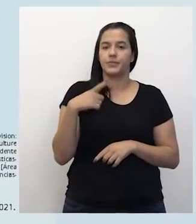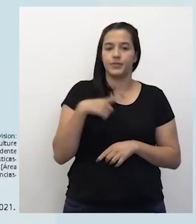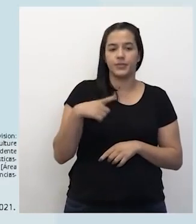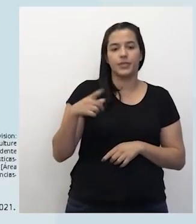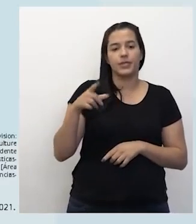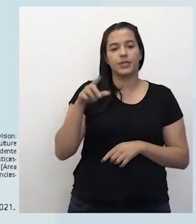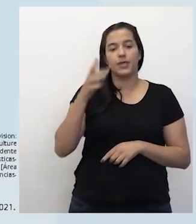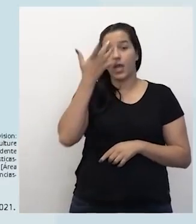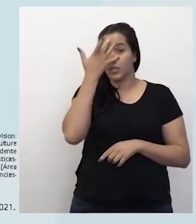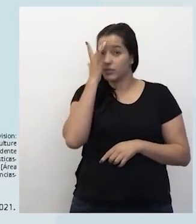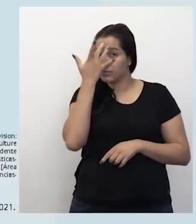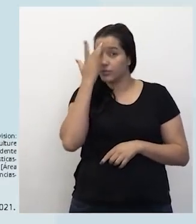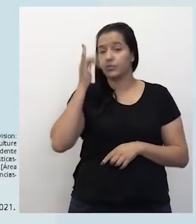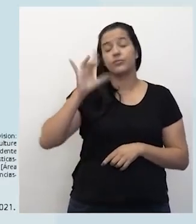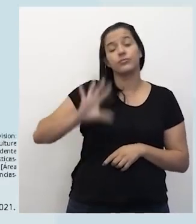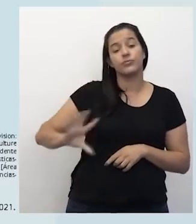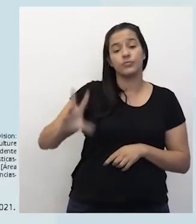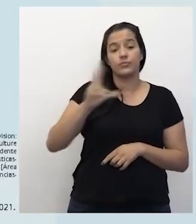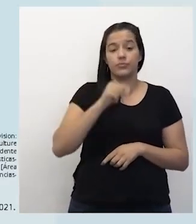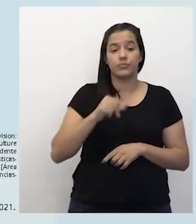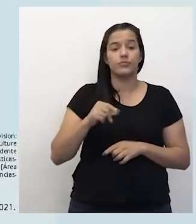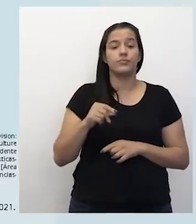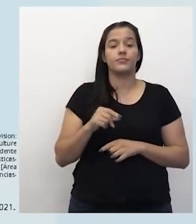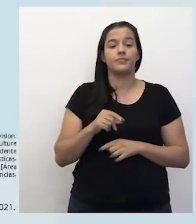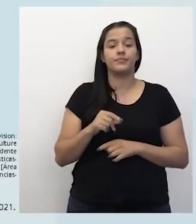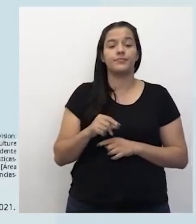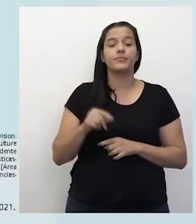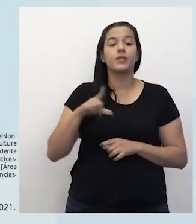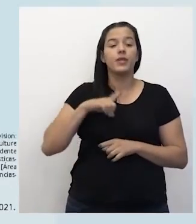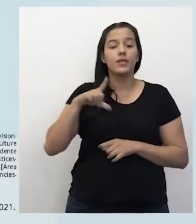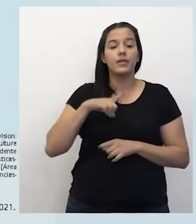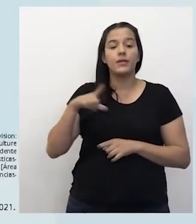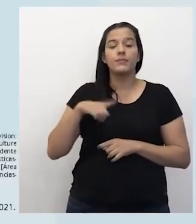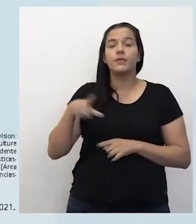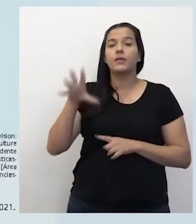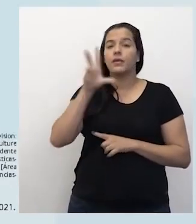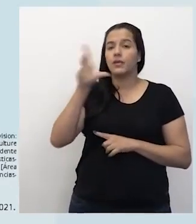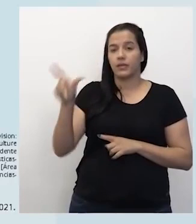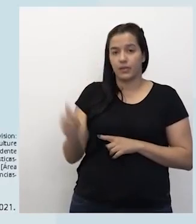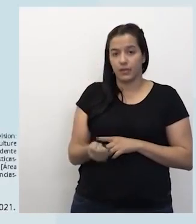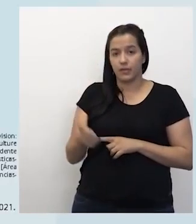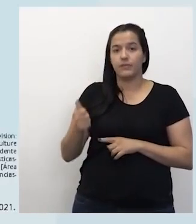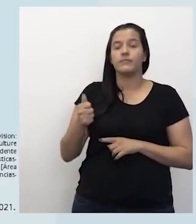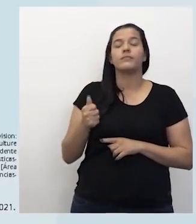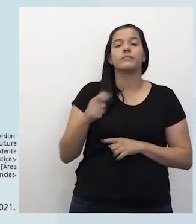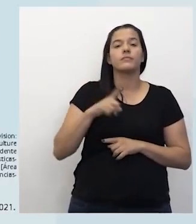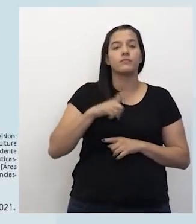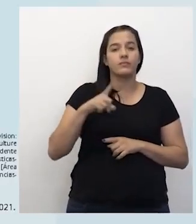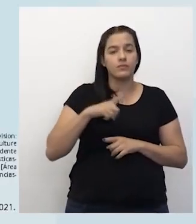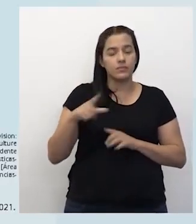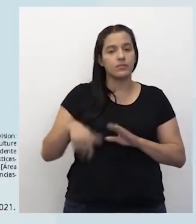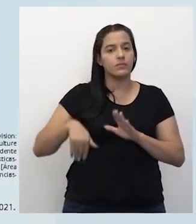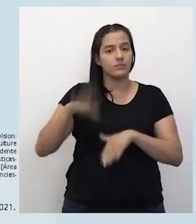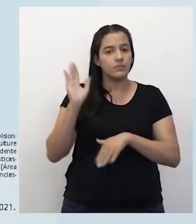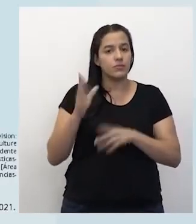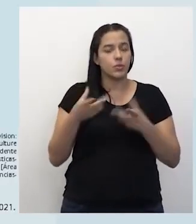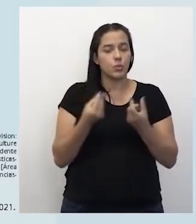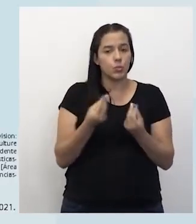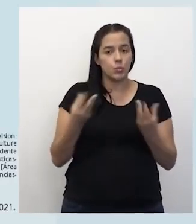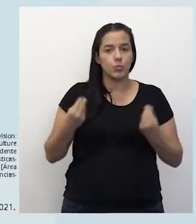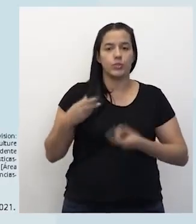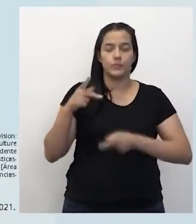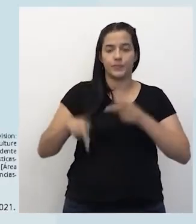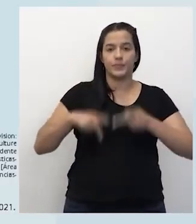Paquistão, que faz toda parte lá do formigueiro humano, tem a Nigéria na África, que tem uma grande quantidade de população, né,